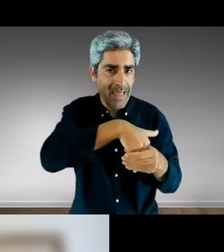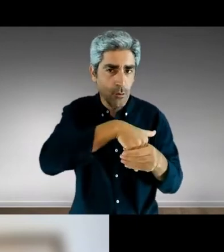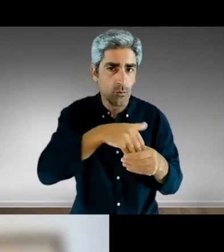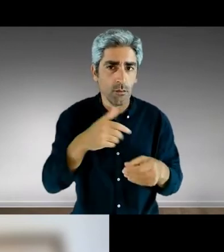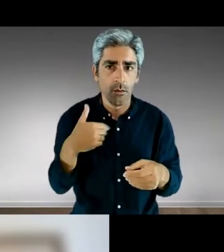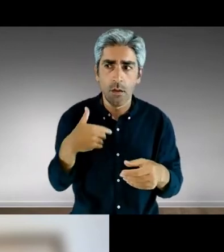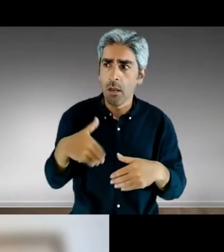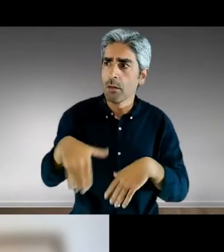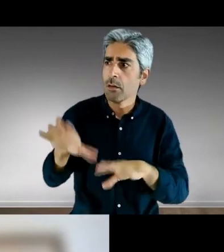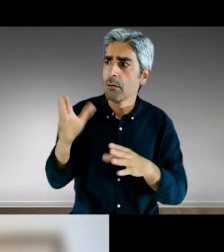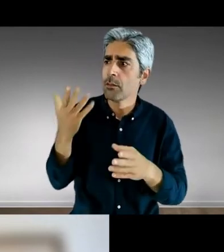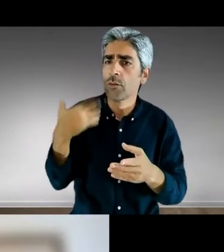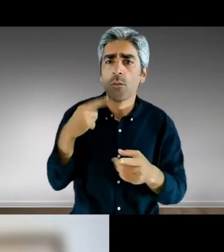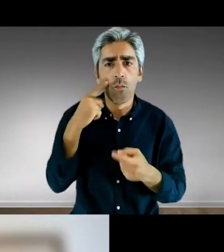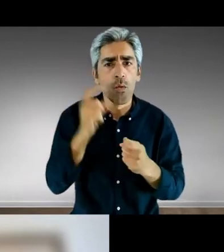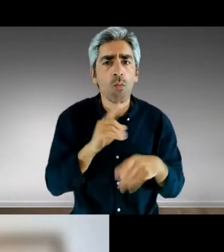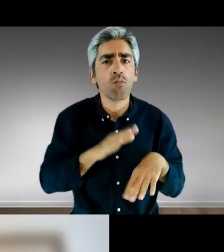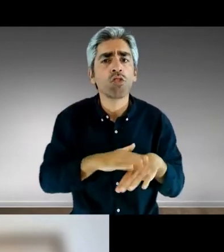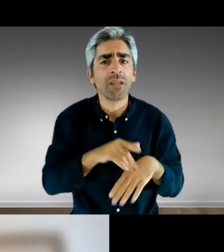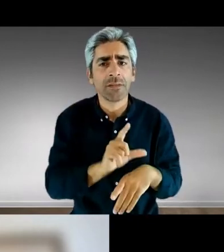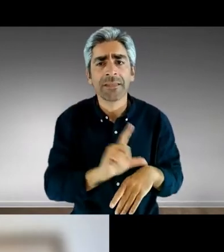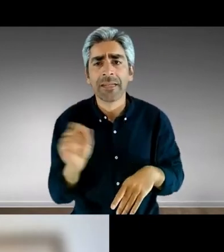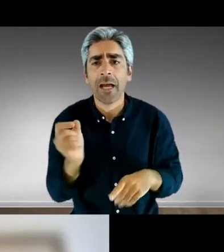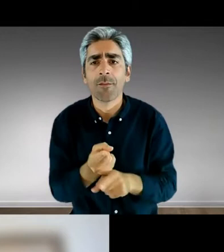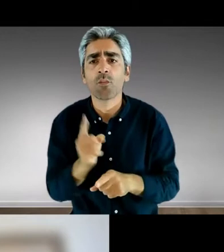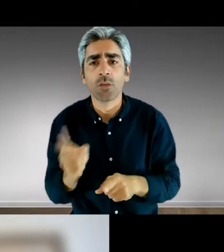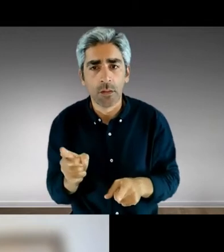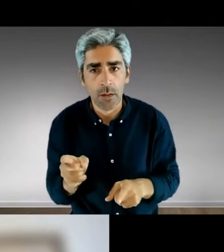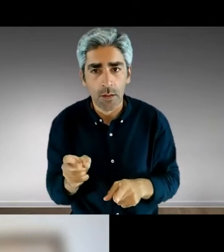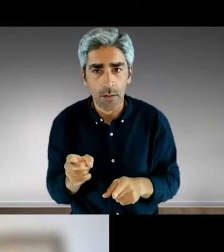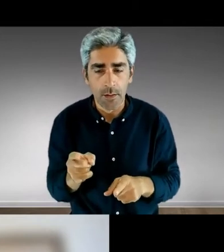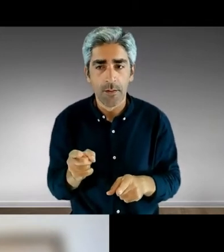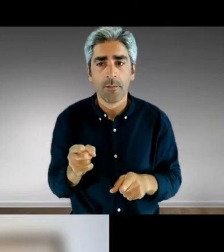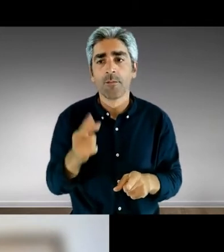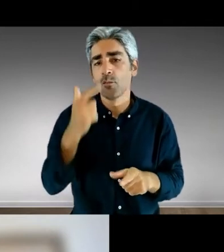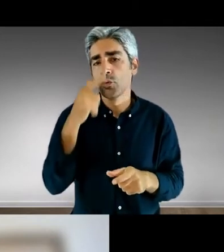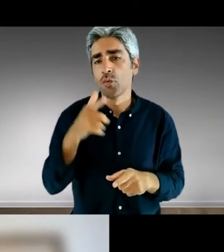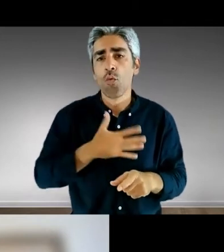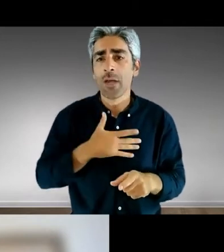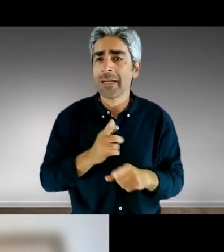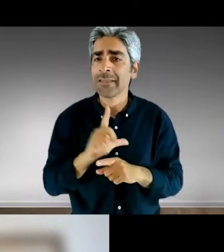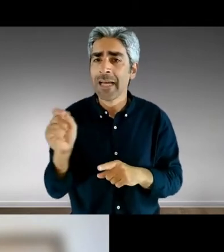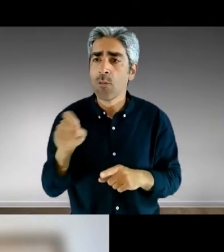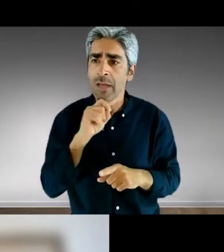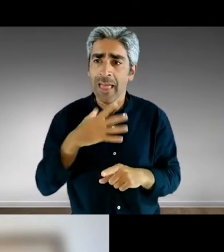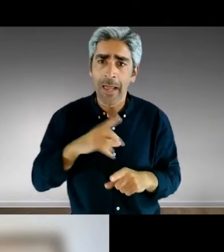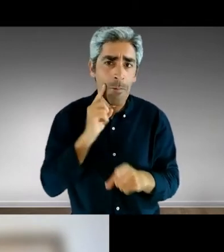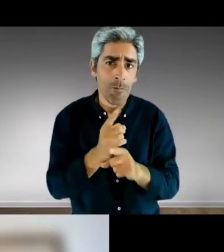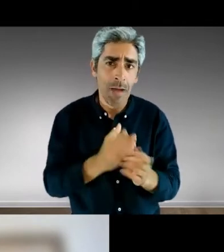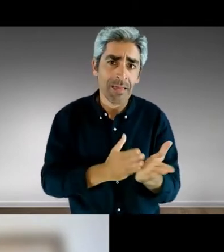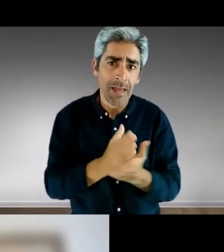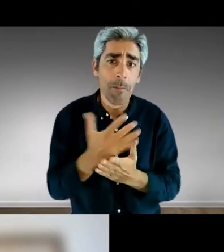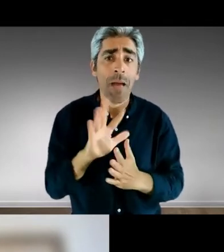sair e nem vamos sequer procurar o motivo da sua saída, e se calhar a pessoa não queria na realidade sair daquele projeto ou daquela